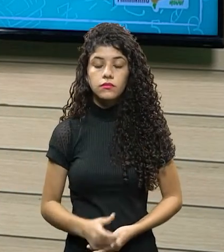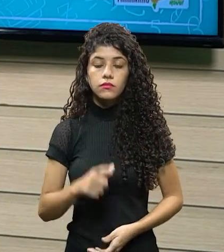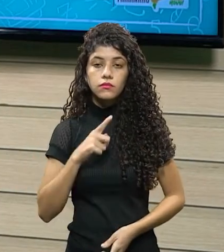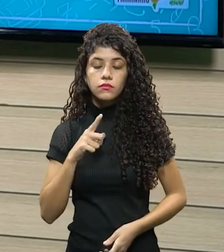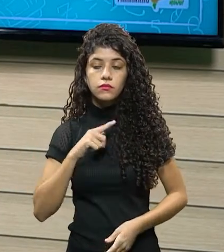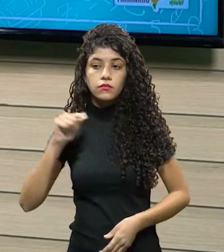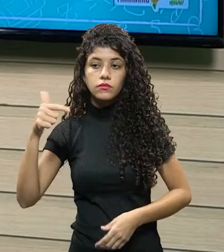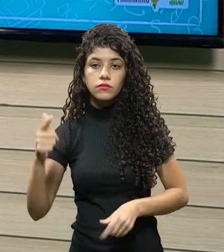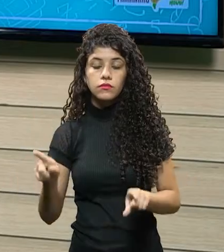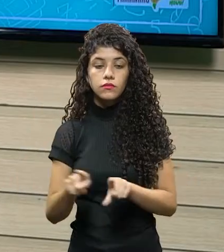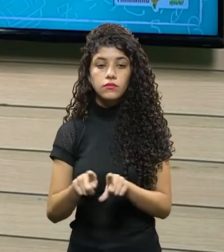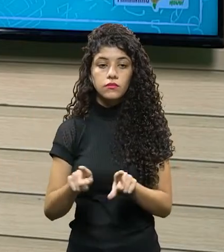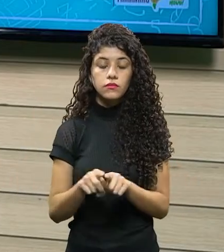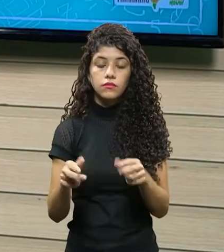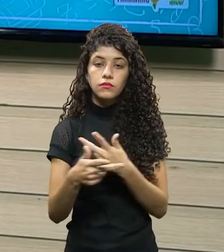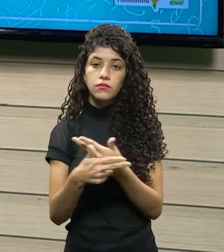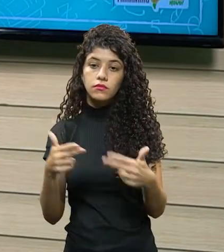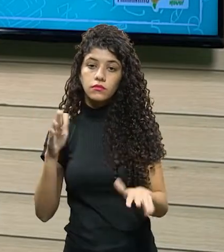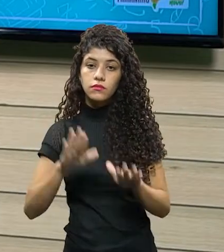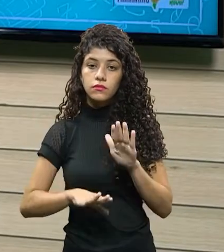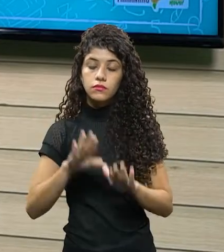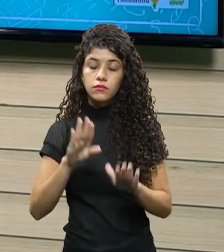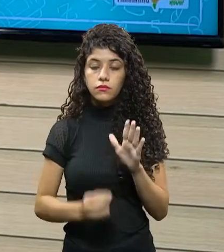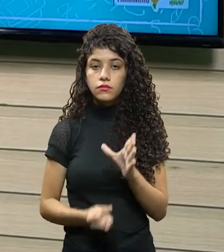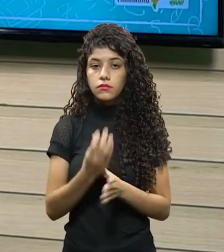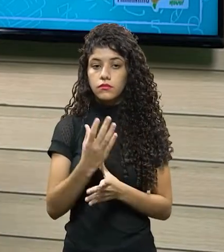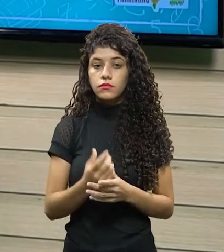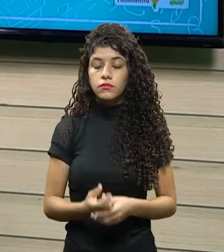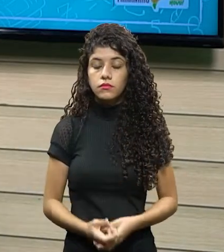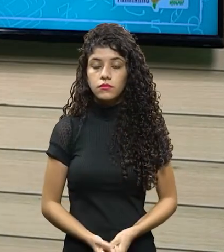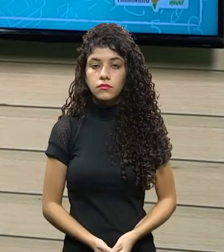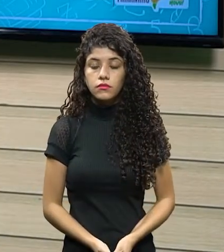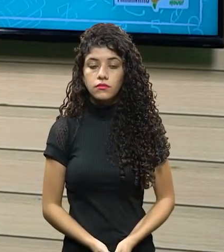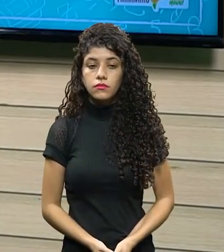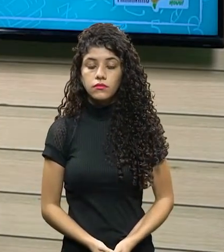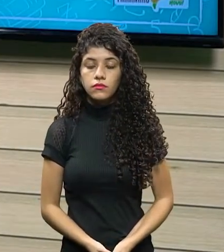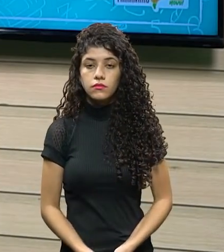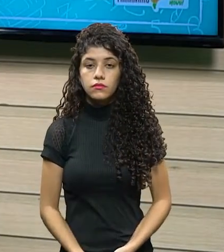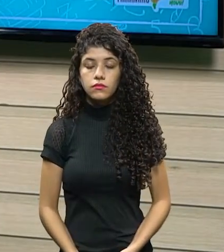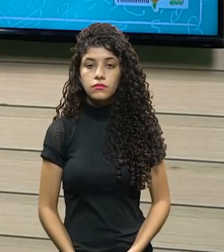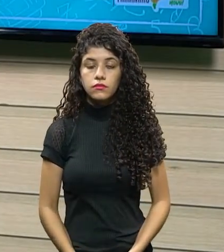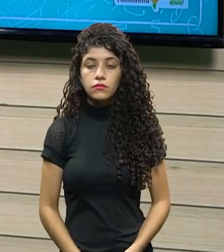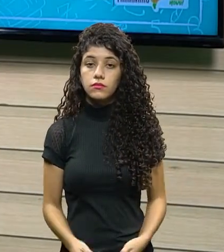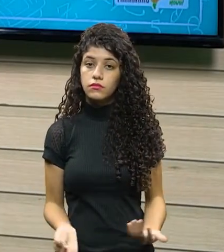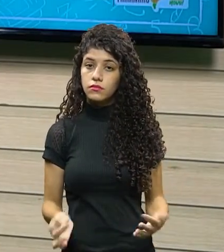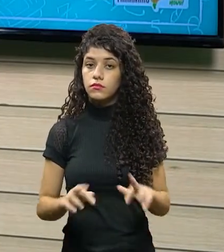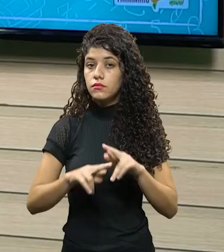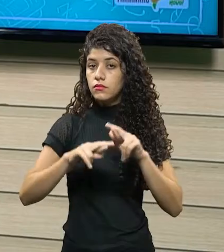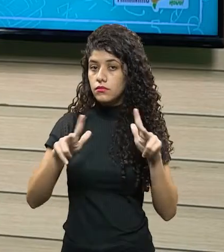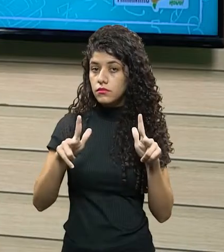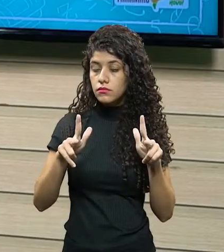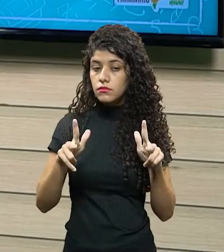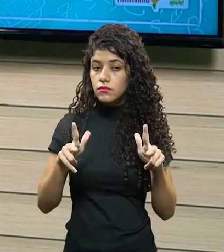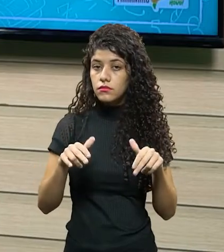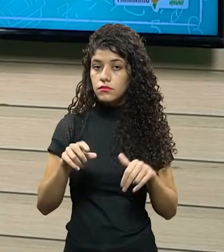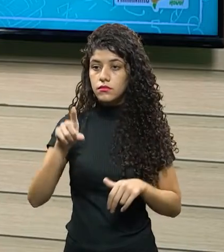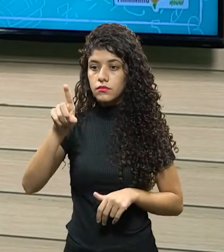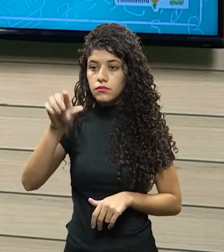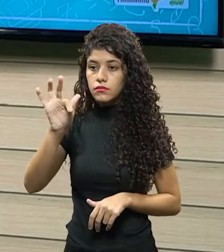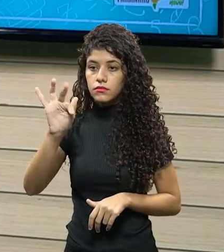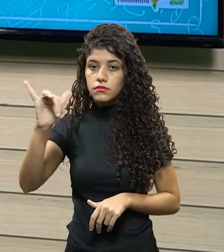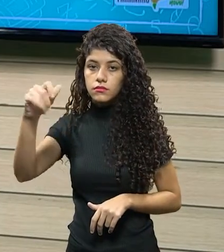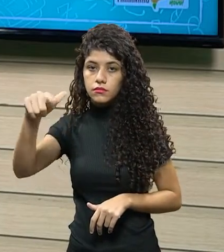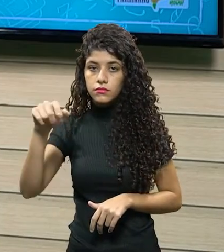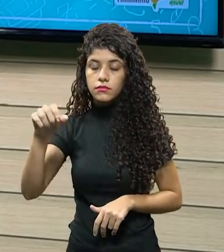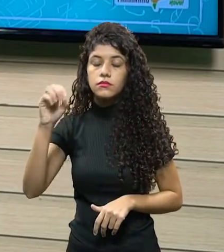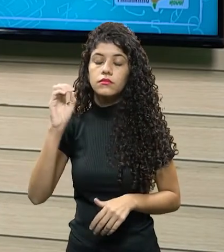outros custos que eles vão variar de acordo com a produção. E aqui está a diferença entre aquilo que é fixo, que vai permanecer de acordo